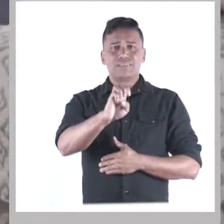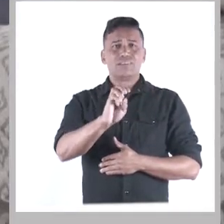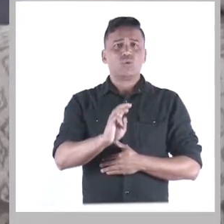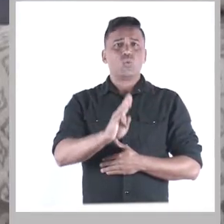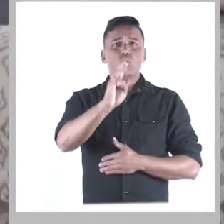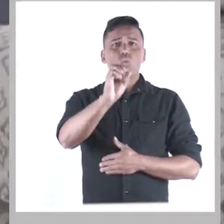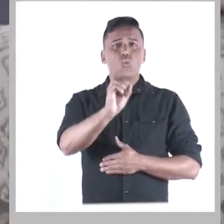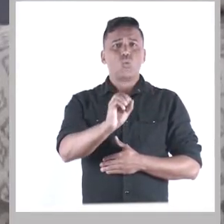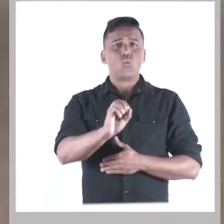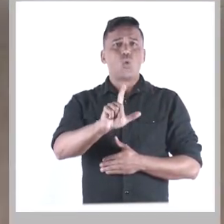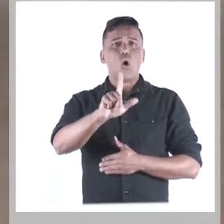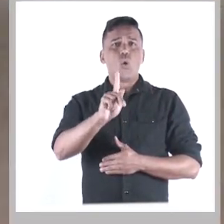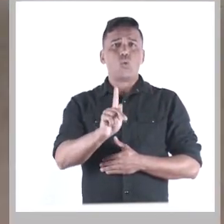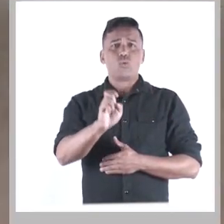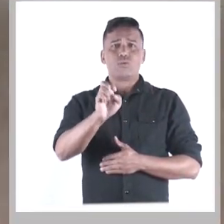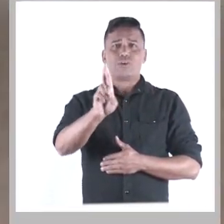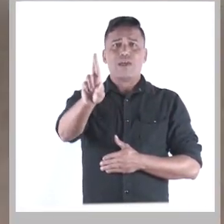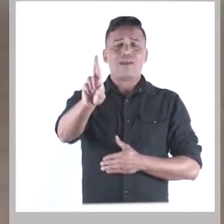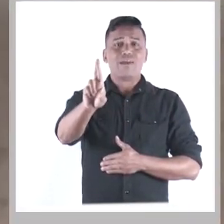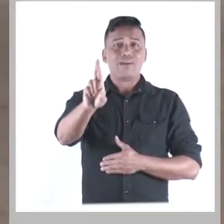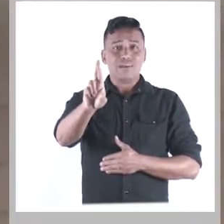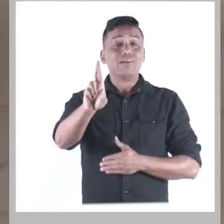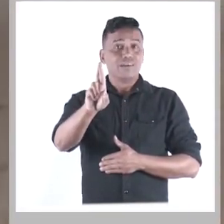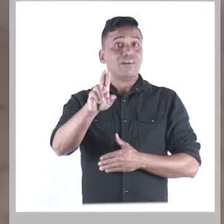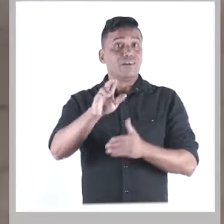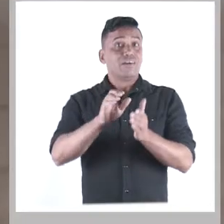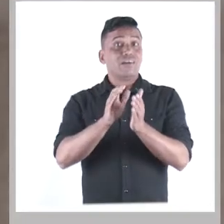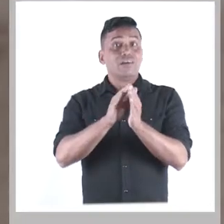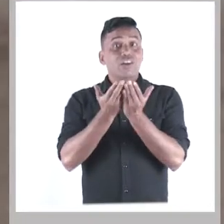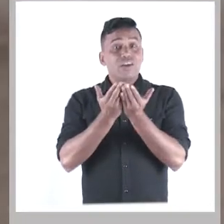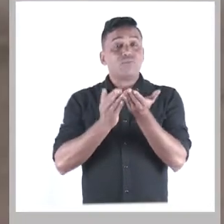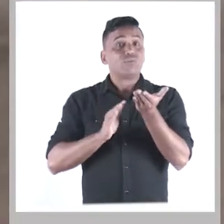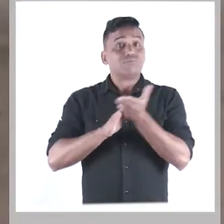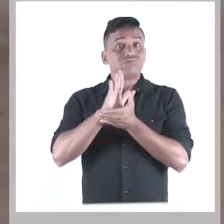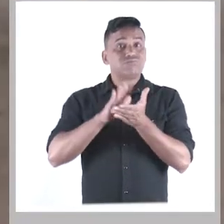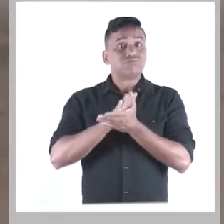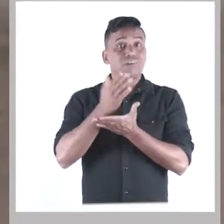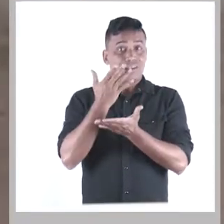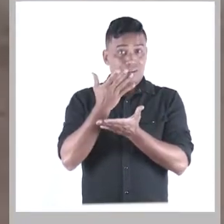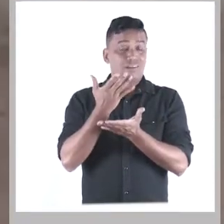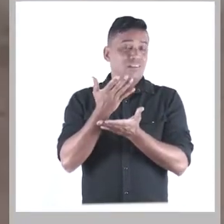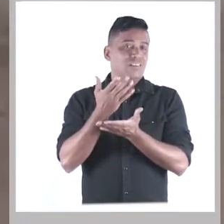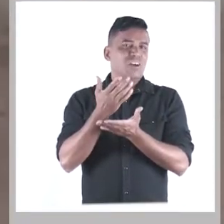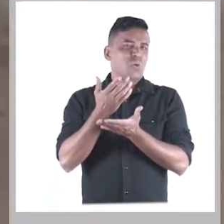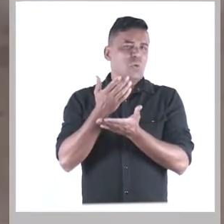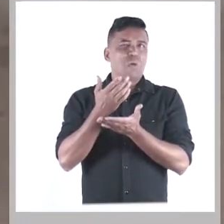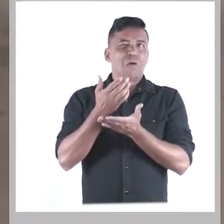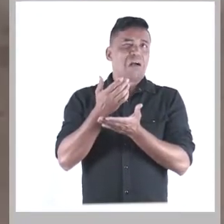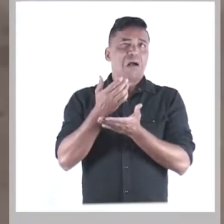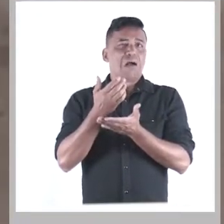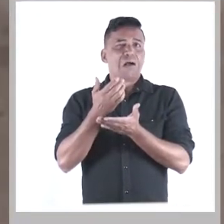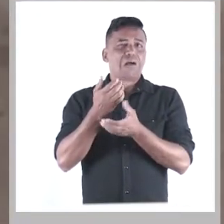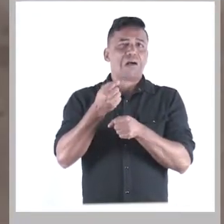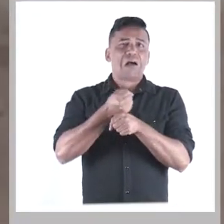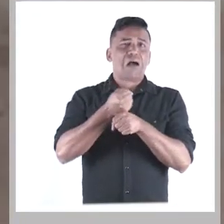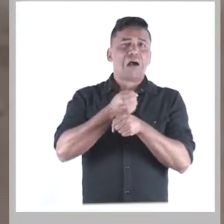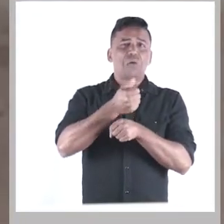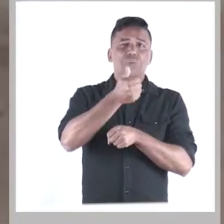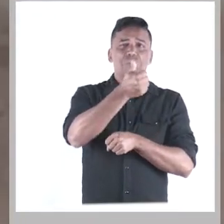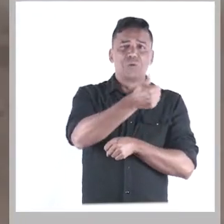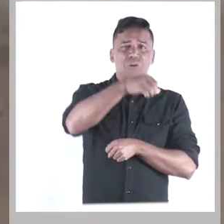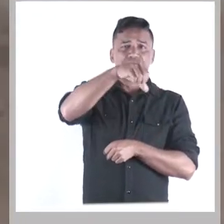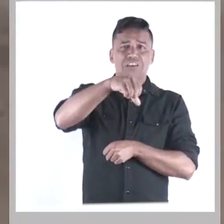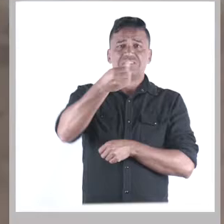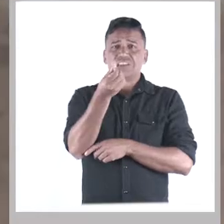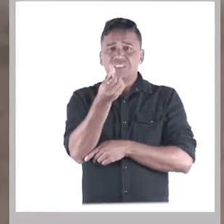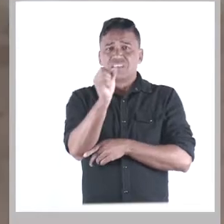foi lançado, na verdade, um livro de ensaios dela, sim, que foi publicado, Em Busca do Jardim das Minhas Mães. Que é um livro de 68,